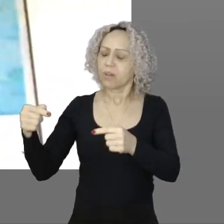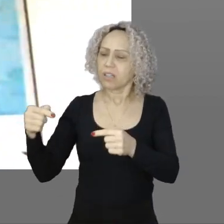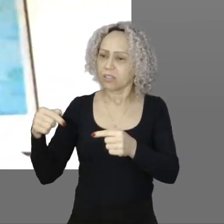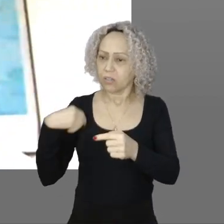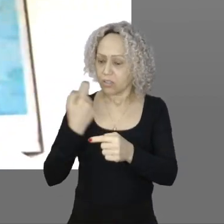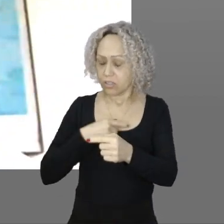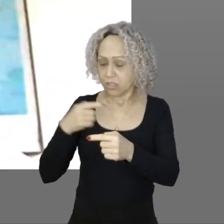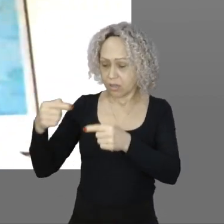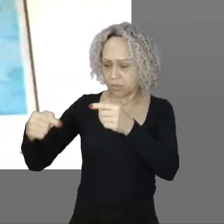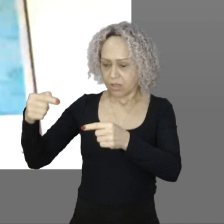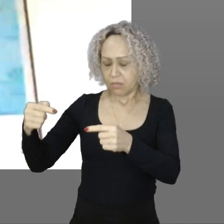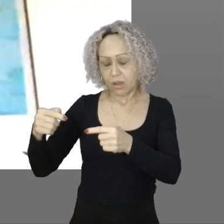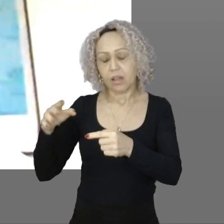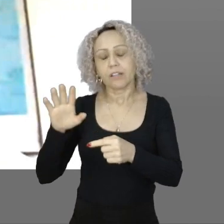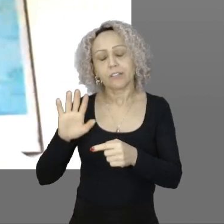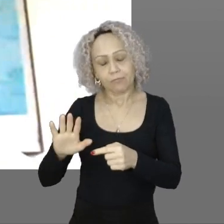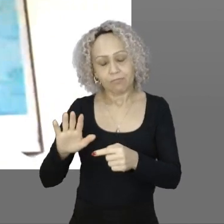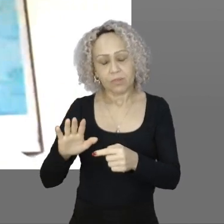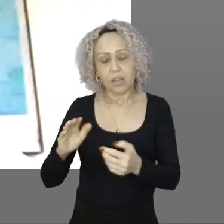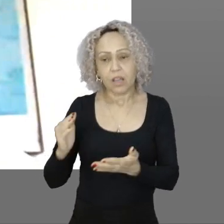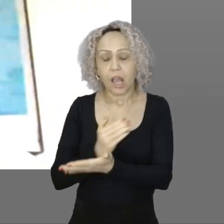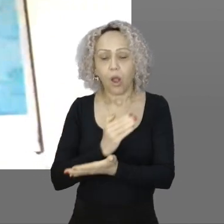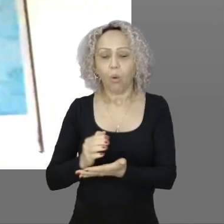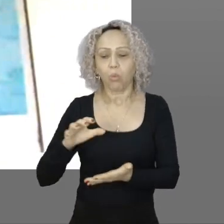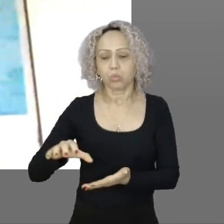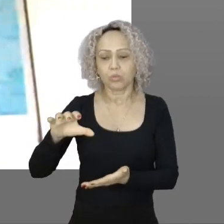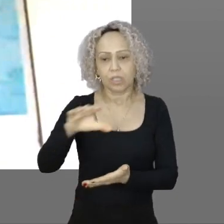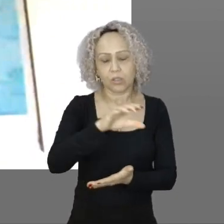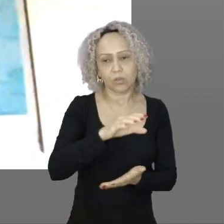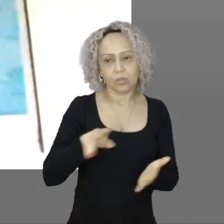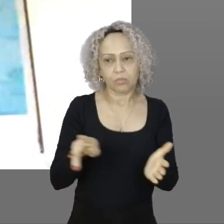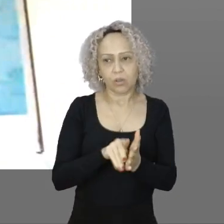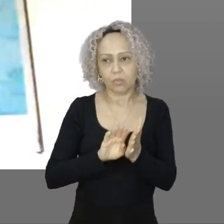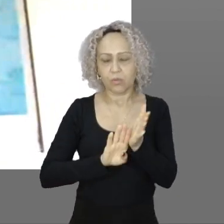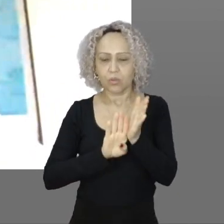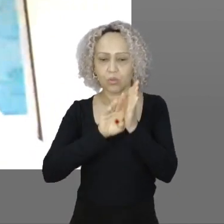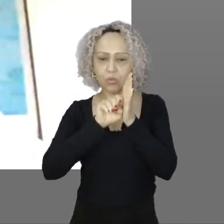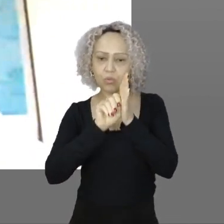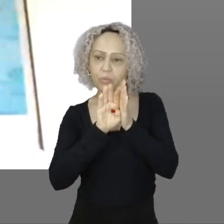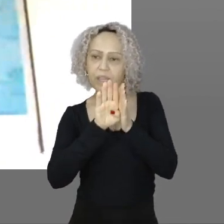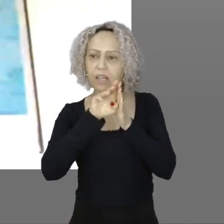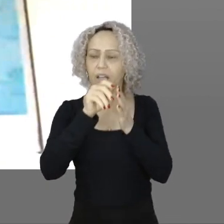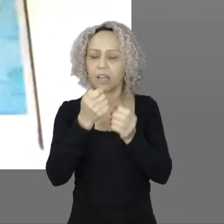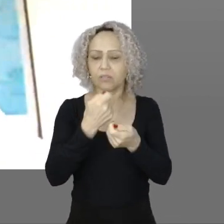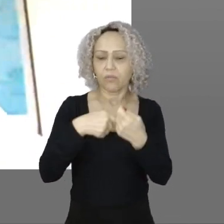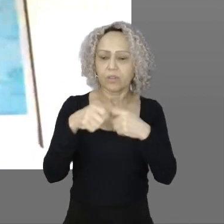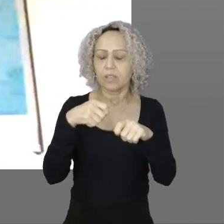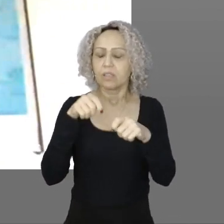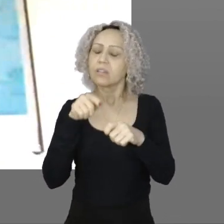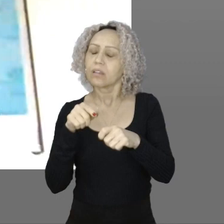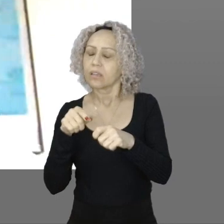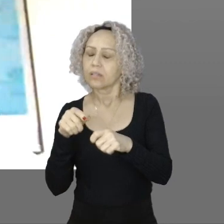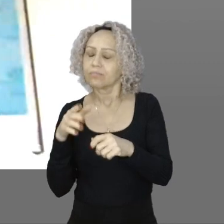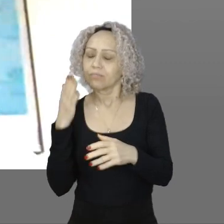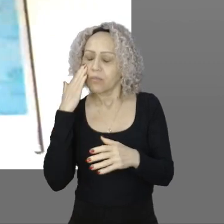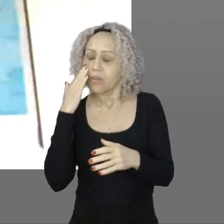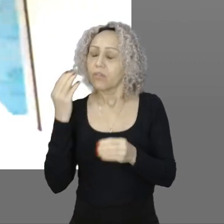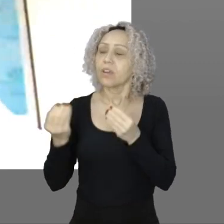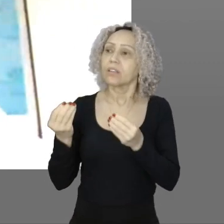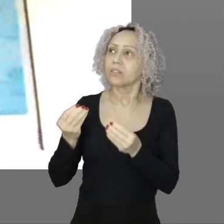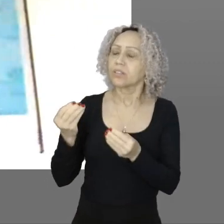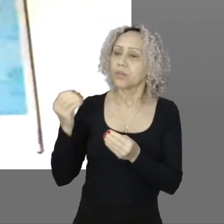forçado por alguns setores do mercado financeiro, se o país vai chegar no chamado equilíbrio